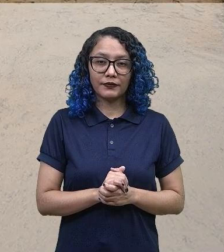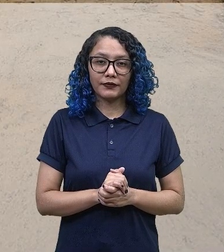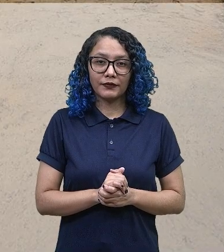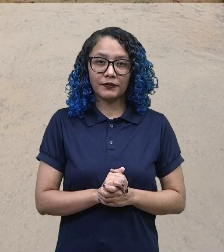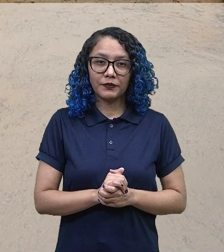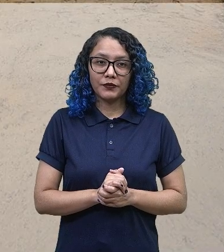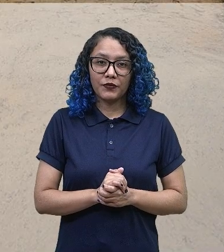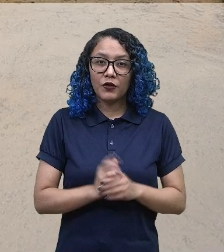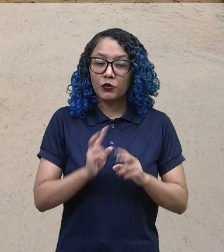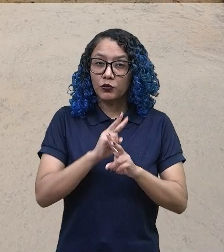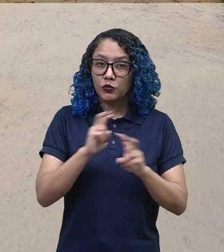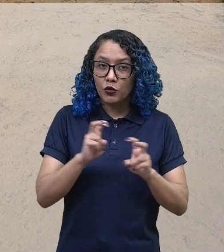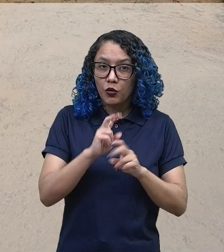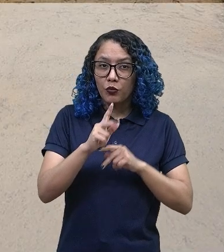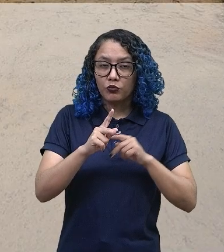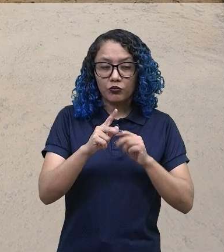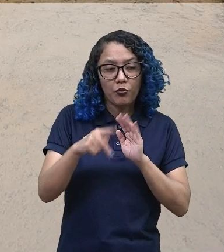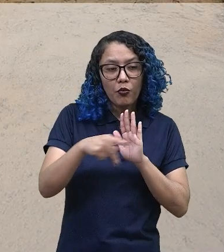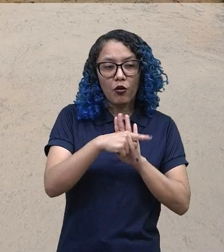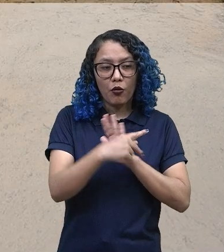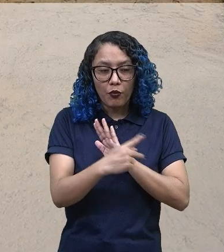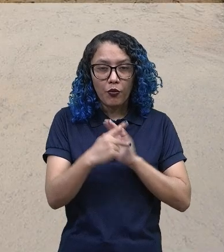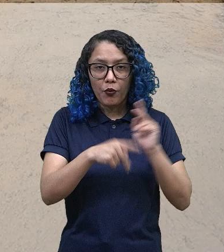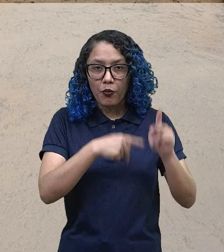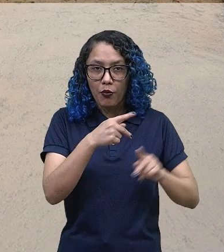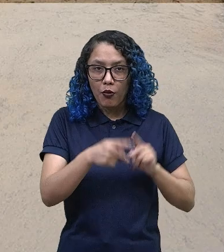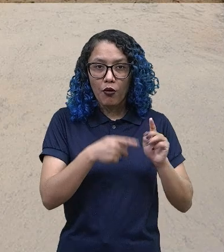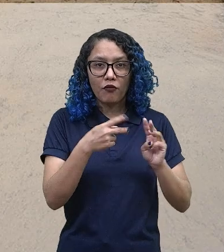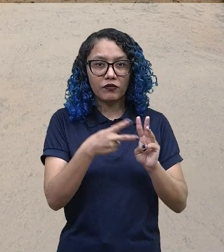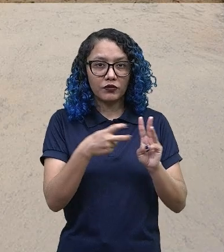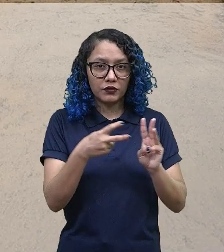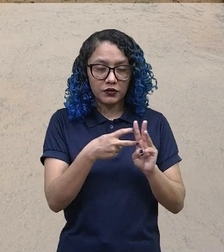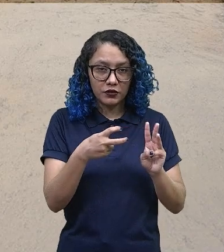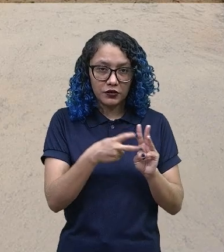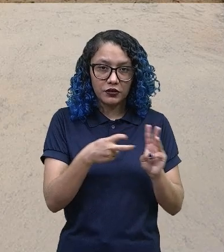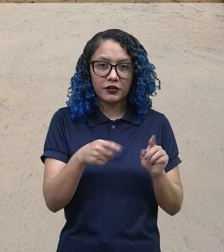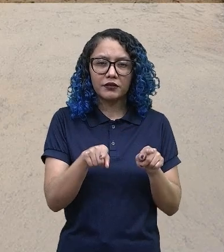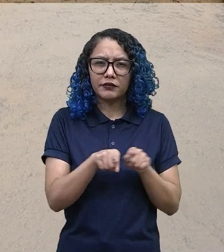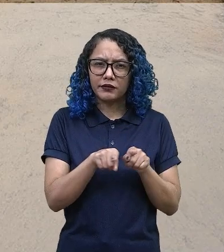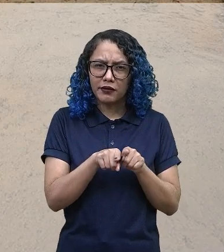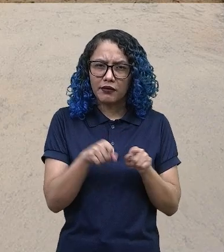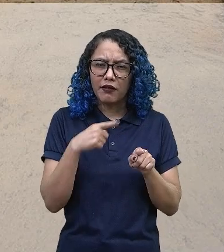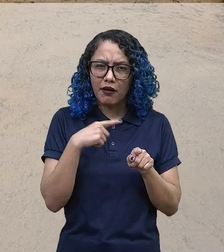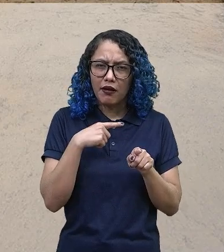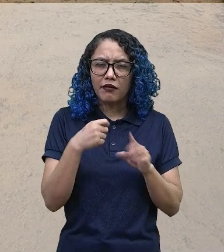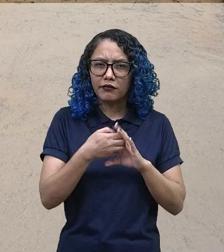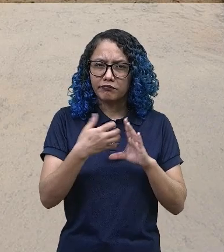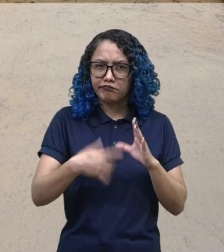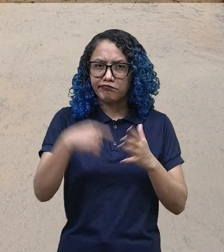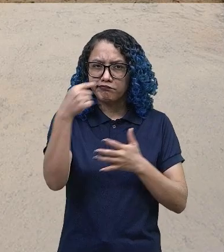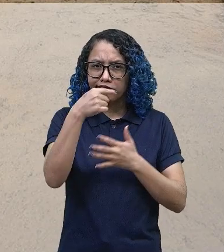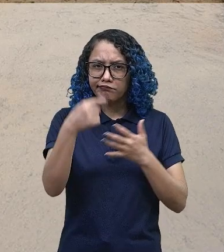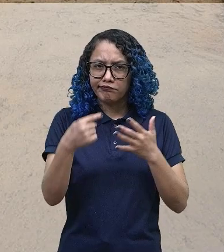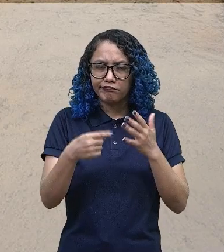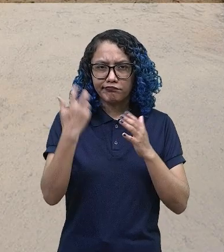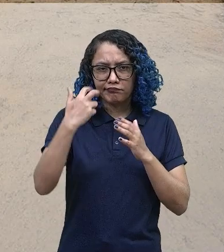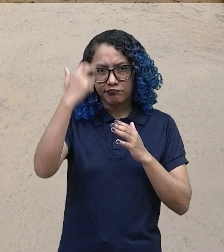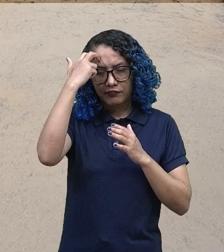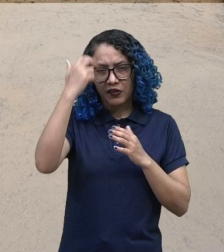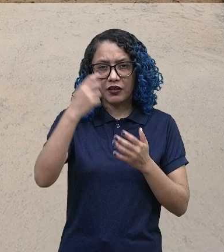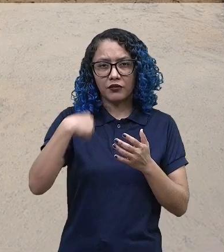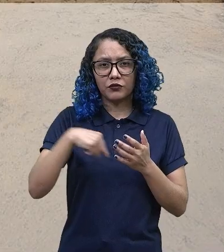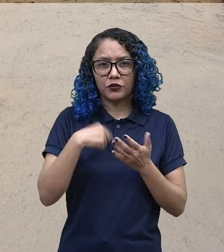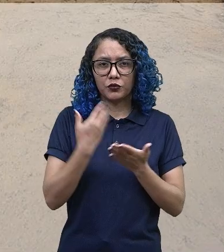dos nossos povos originários, tem bastante elementos culturais, e nós aprofundamos o conhecimento sobre 3